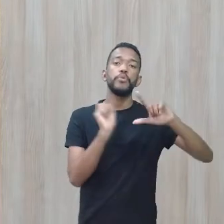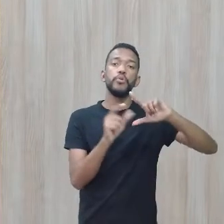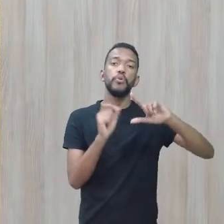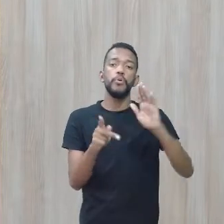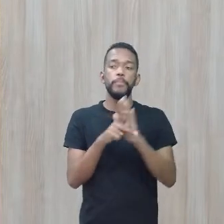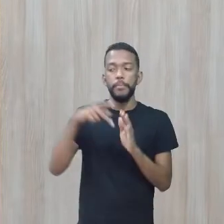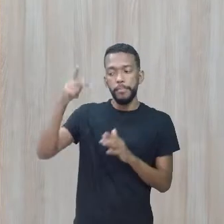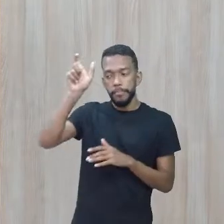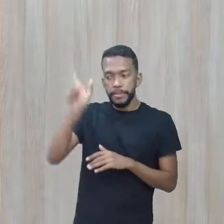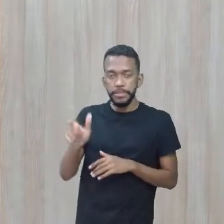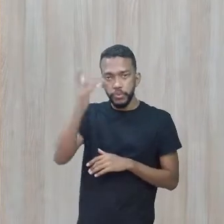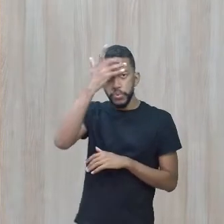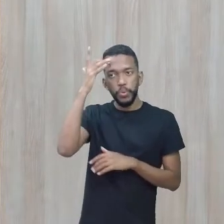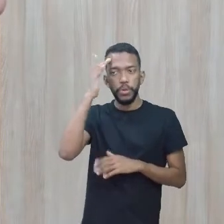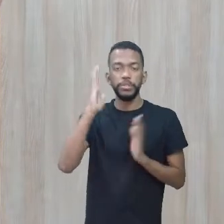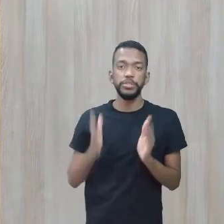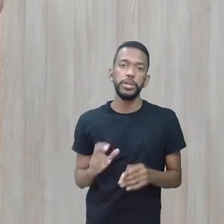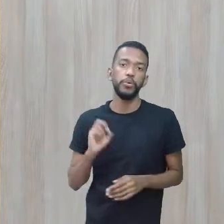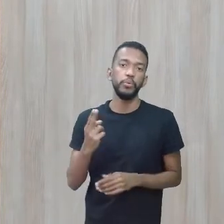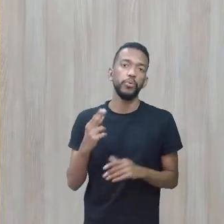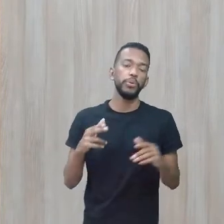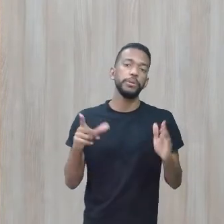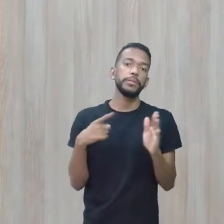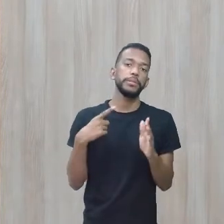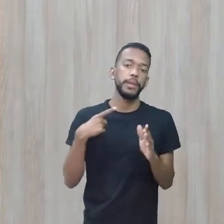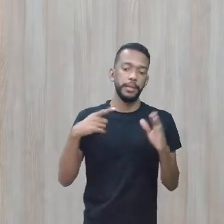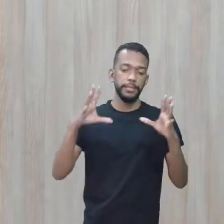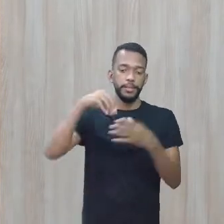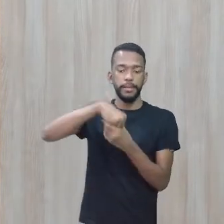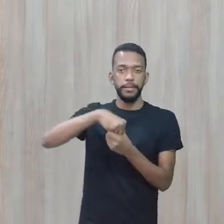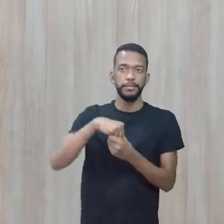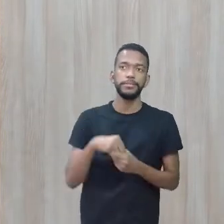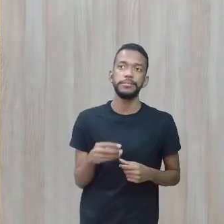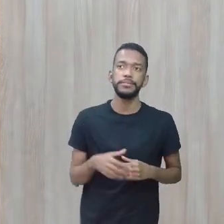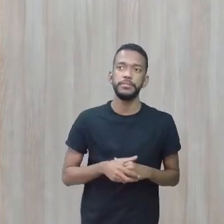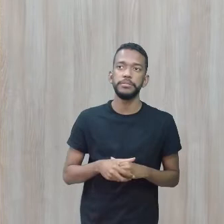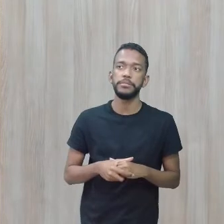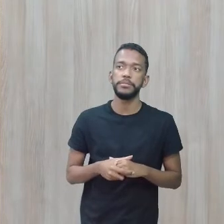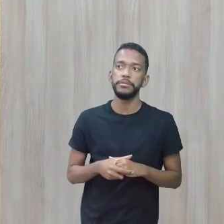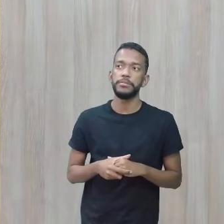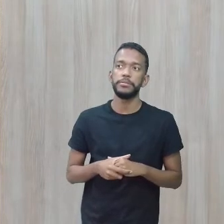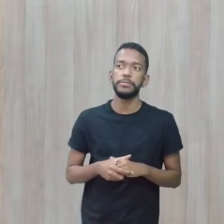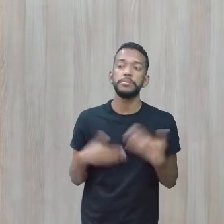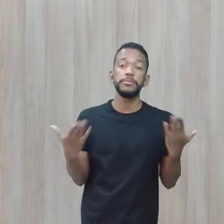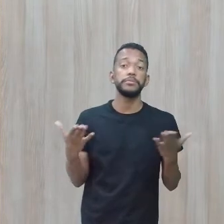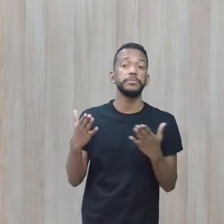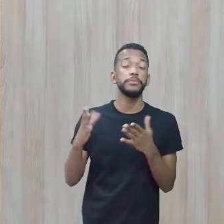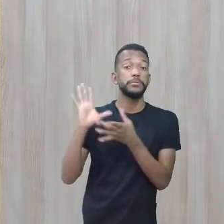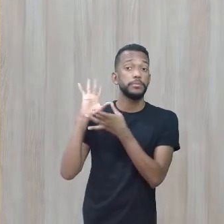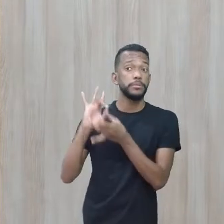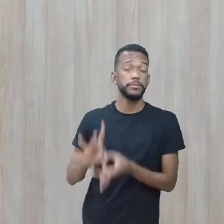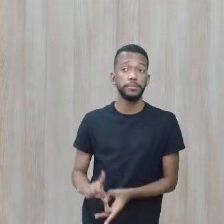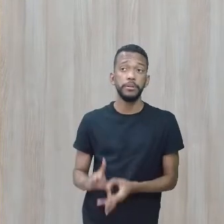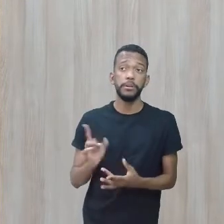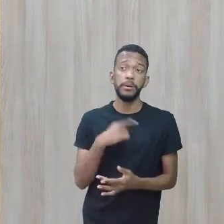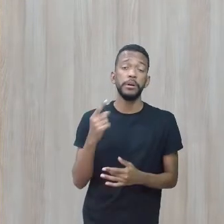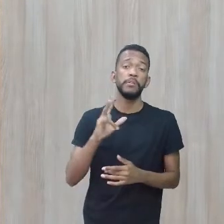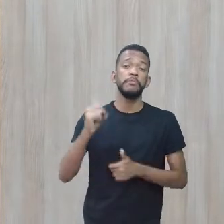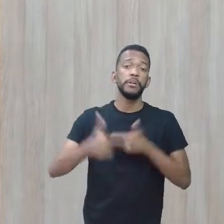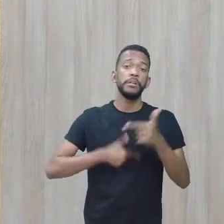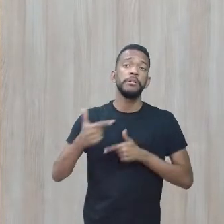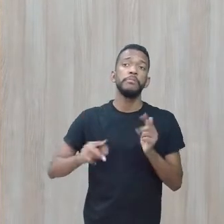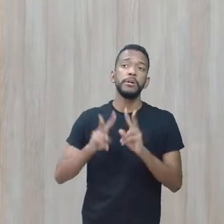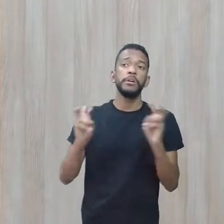daquele jogador ou daquela partida. Então, quando a gente vai observar esse contexto aqui, ó, a gente vai ter que trabalhar com a ideia